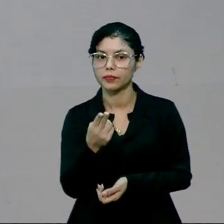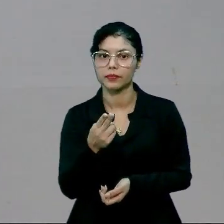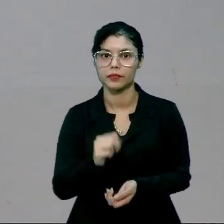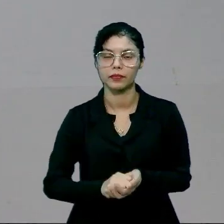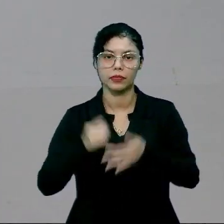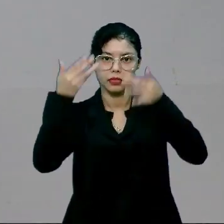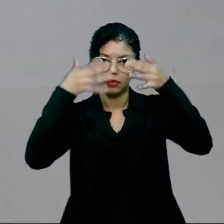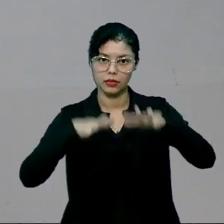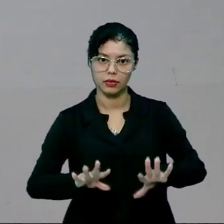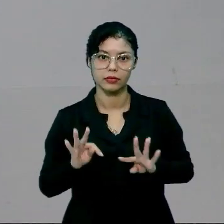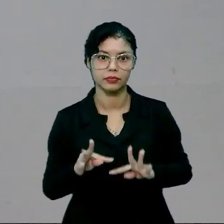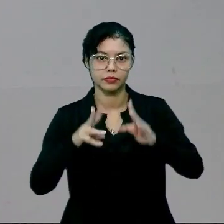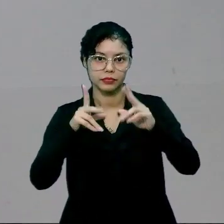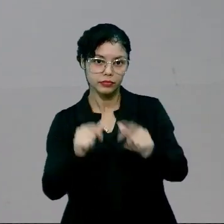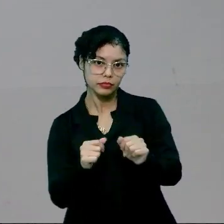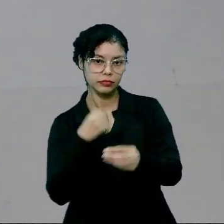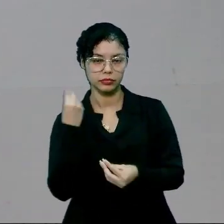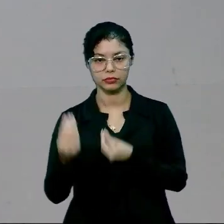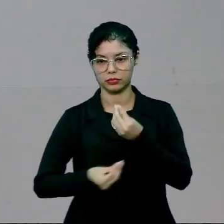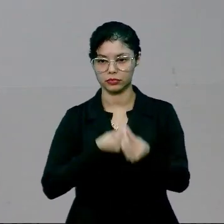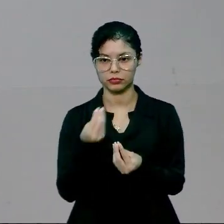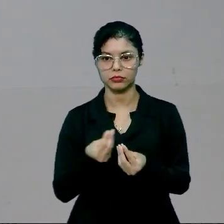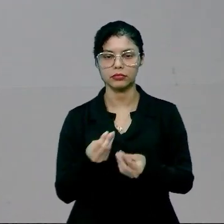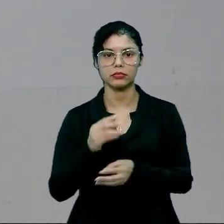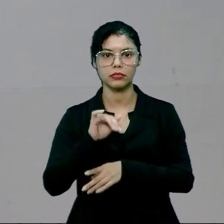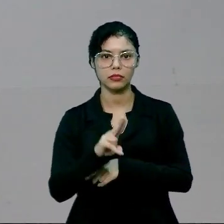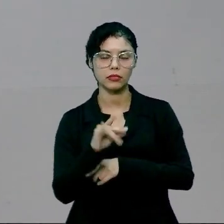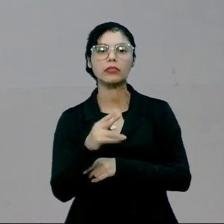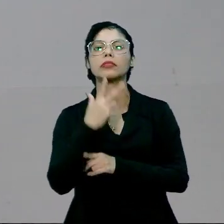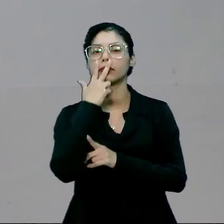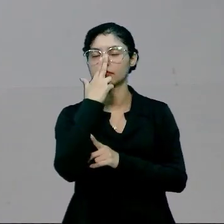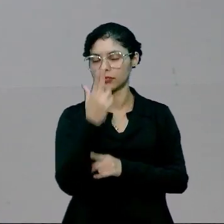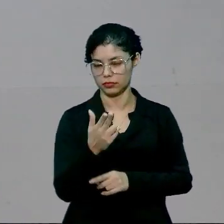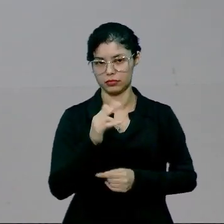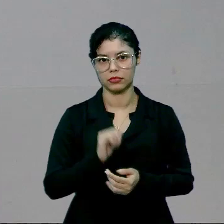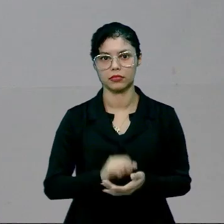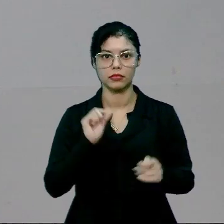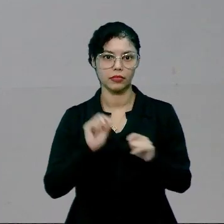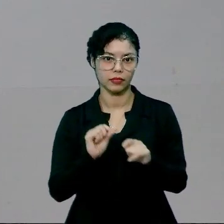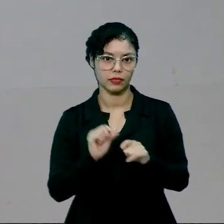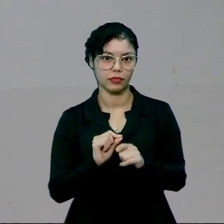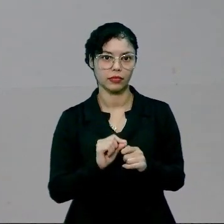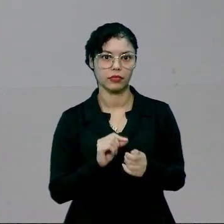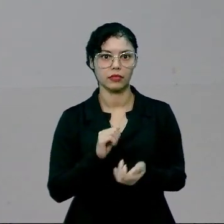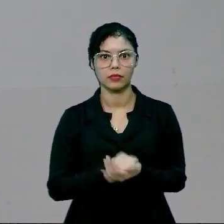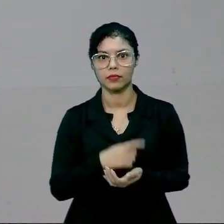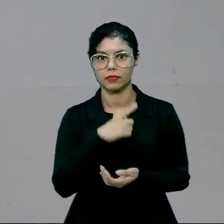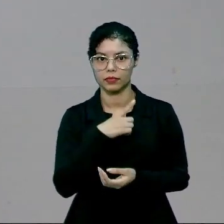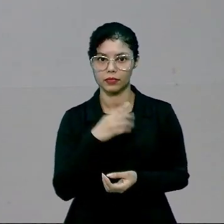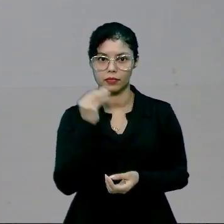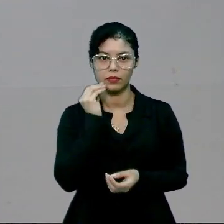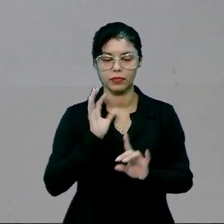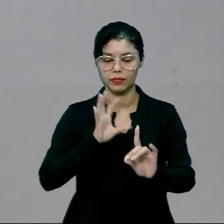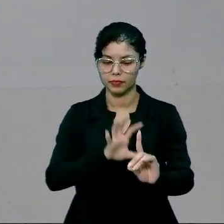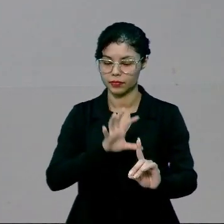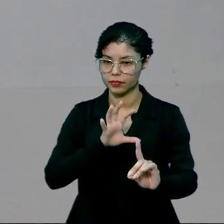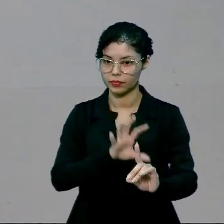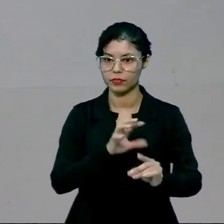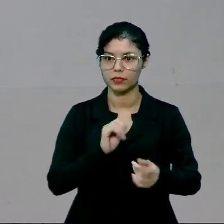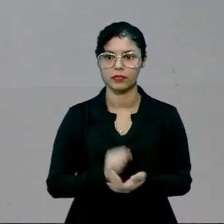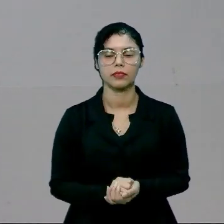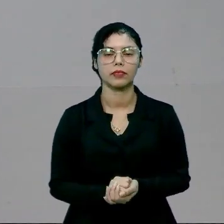obra naturalista é que toda a forma como a baiana aparece faz com que ele cometa e ele seja